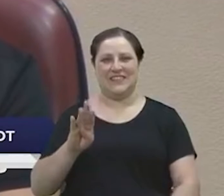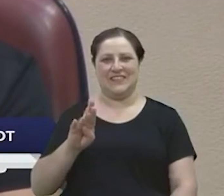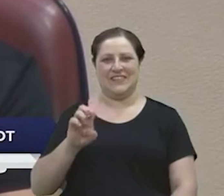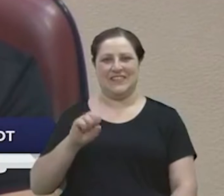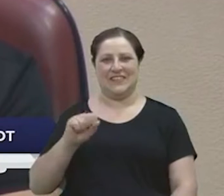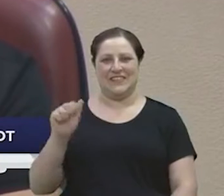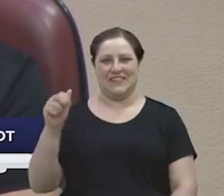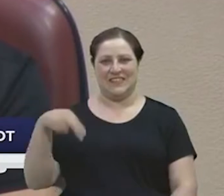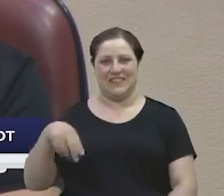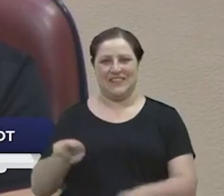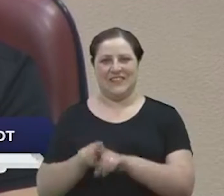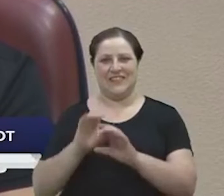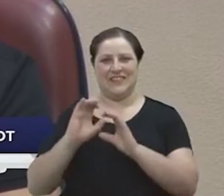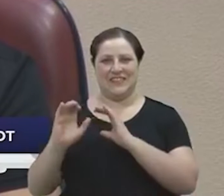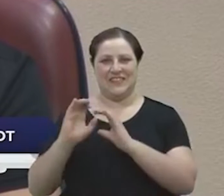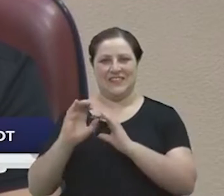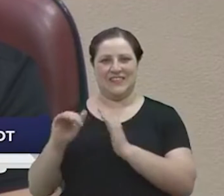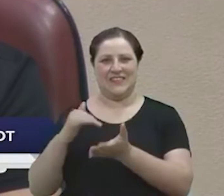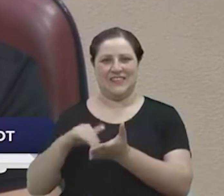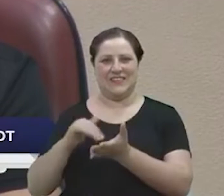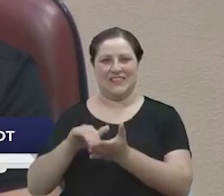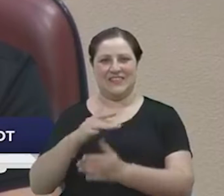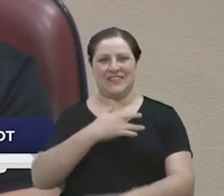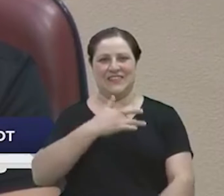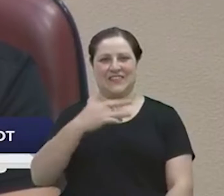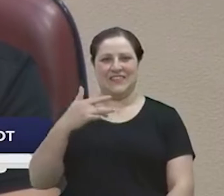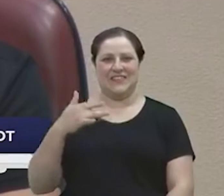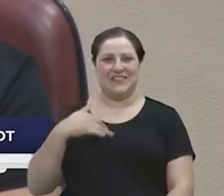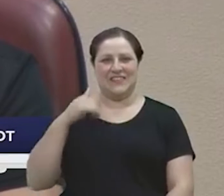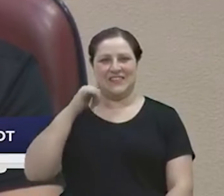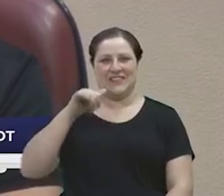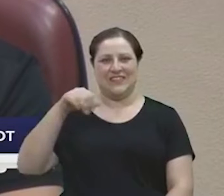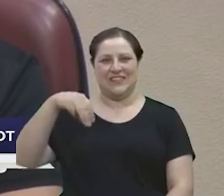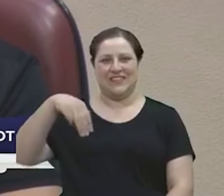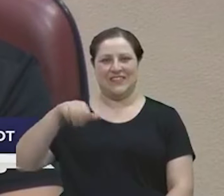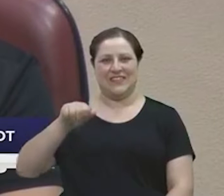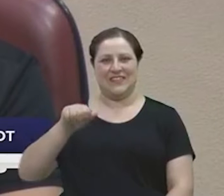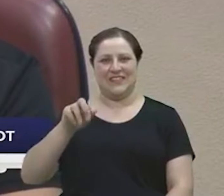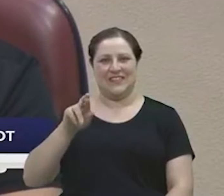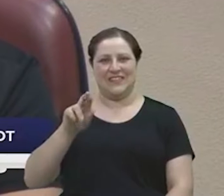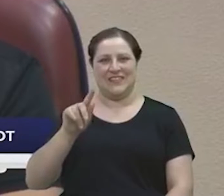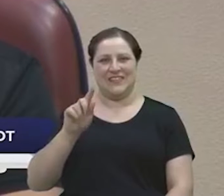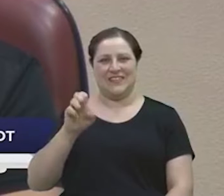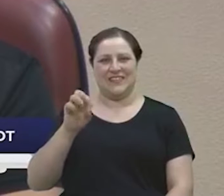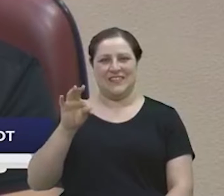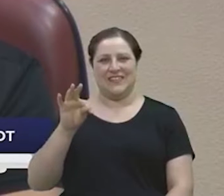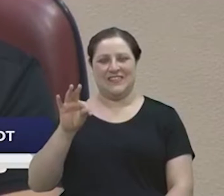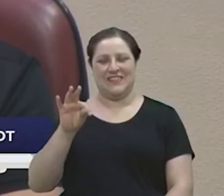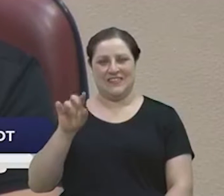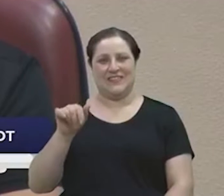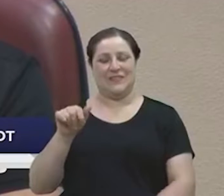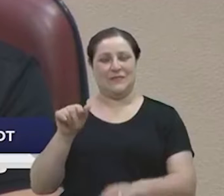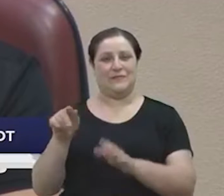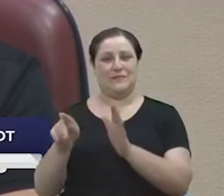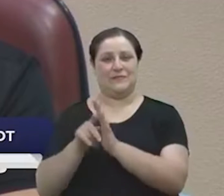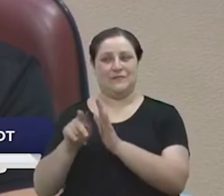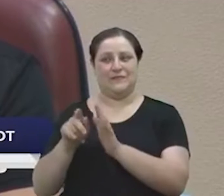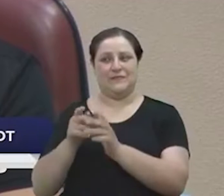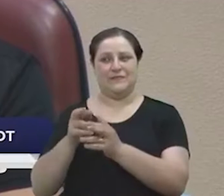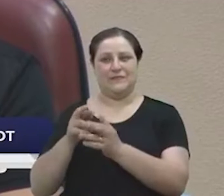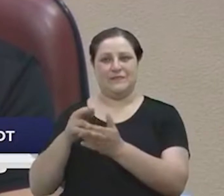pessoal da comunicação da Secretaria de Saúde, a Margit, que trabalha na regulação de leitos lá na